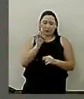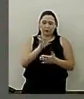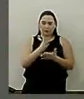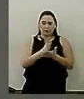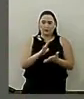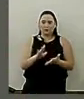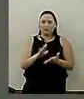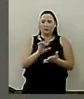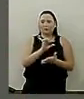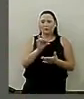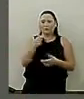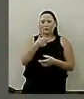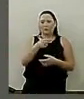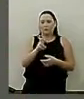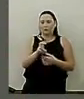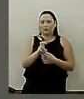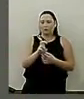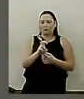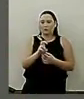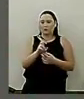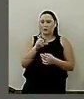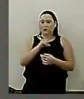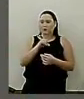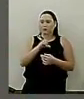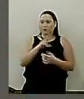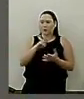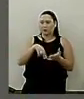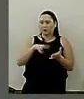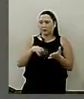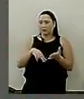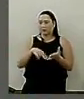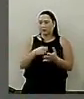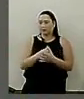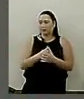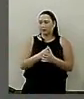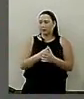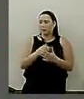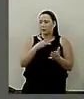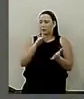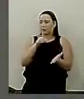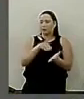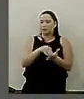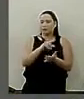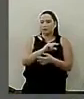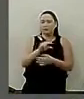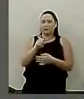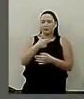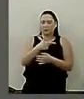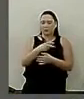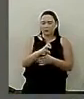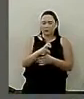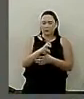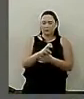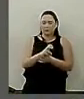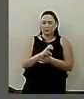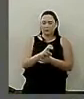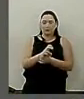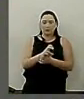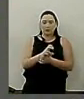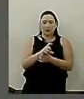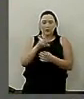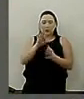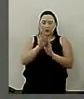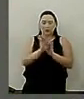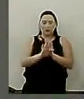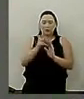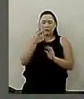versículo 25 traz a conclusão, e eu quero ler aqui a parte final do versículo 25. O texto